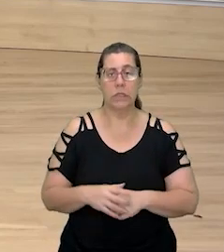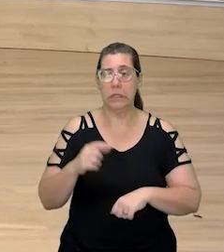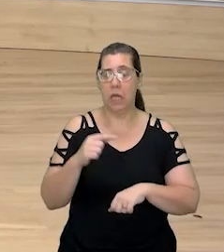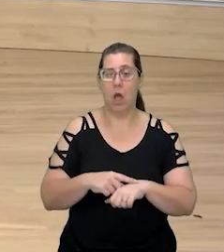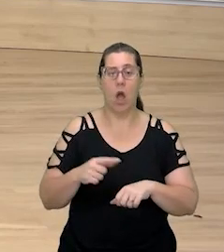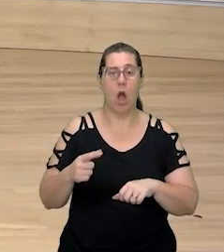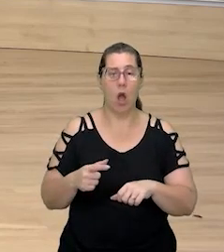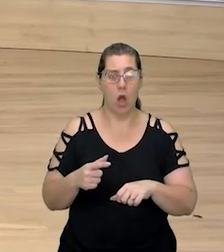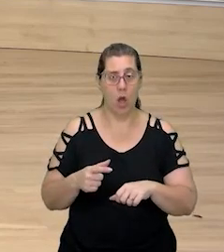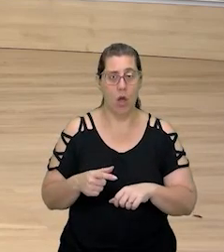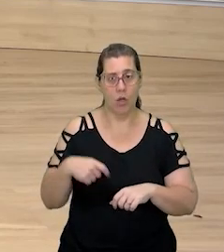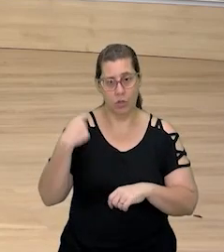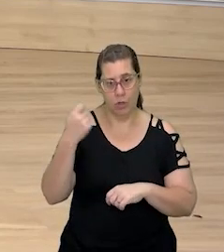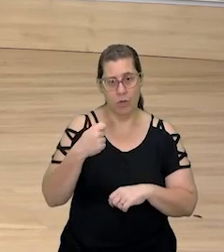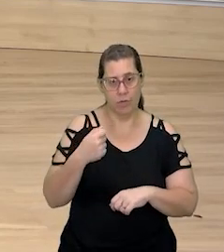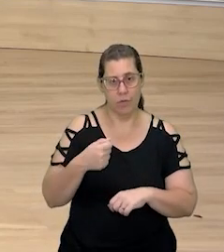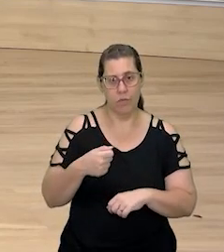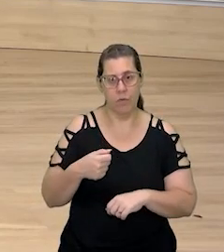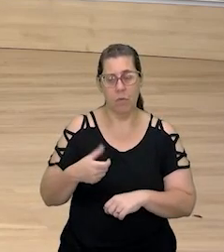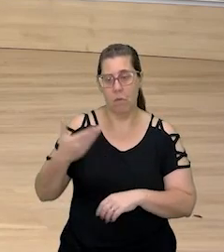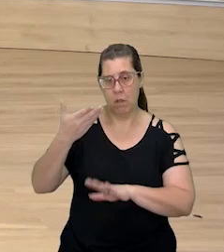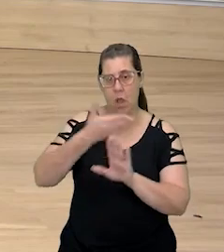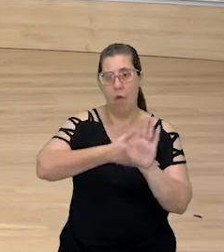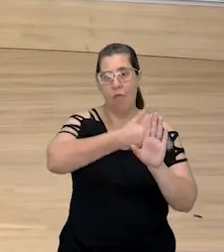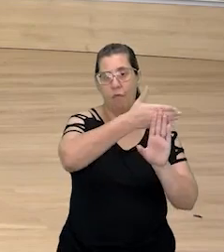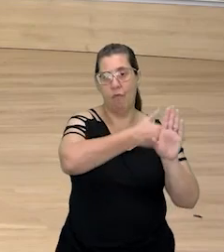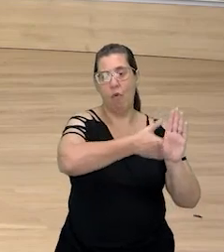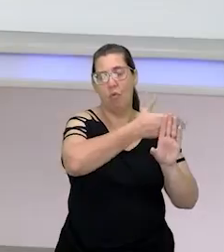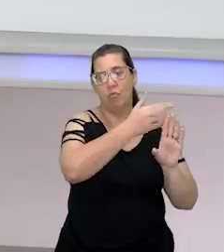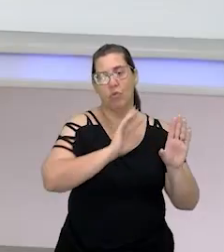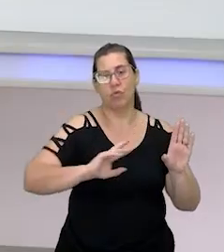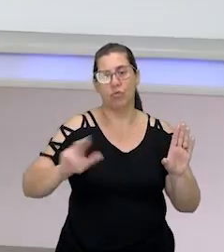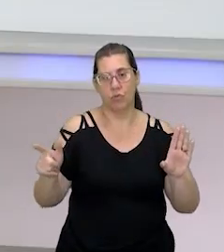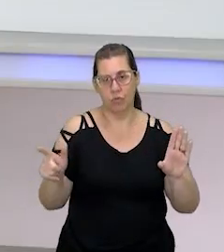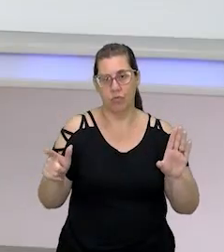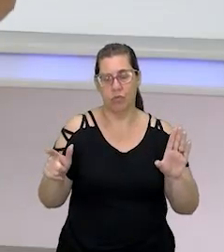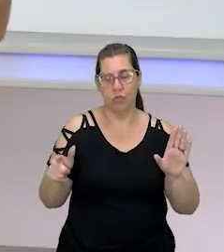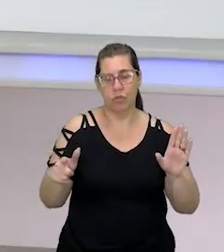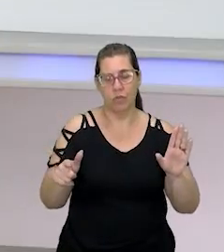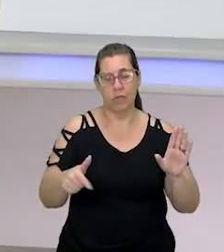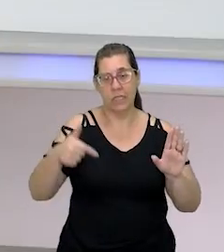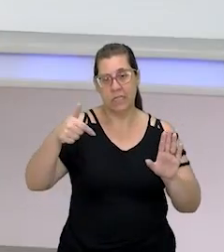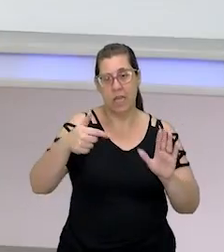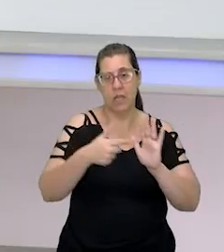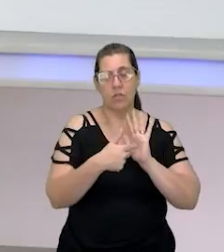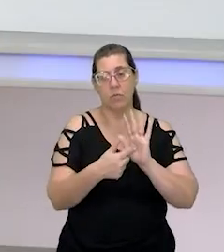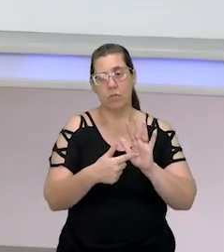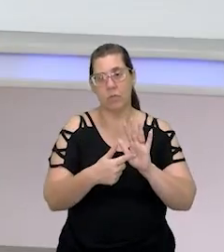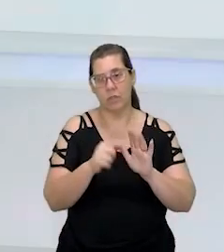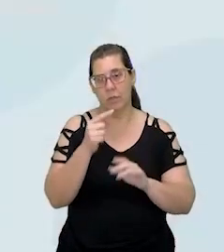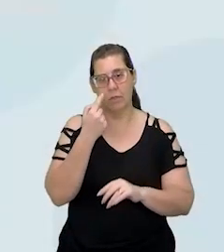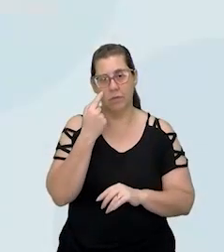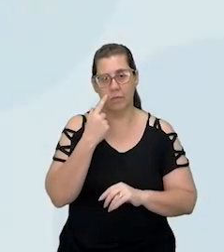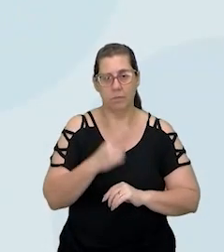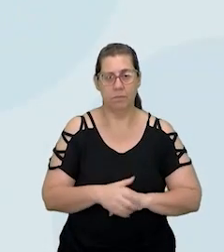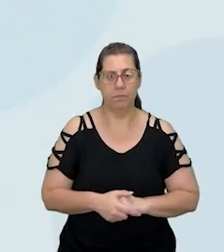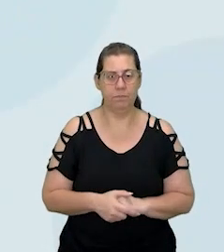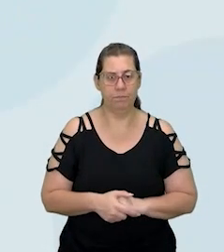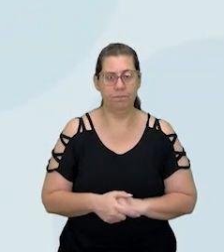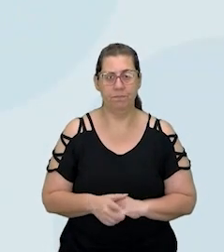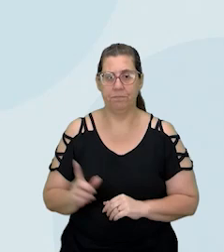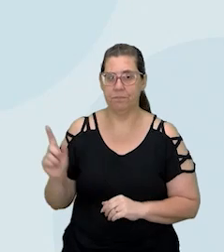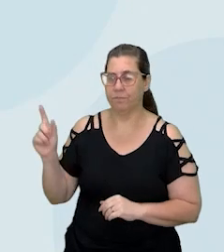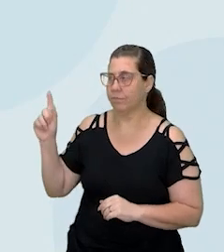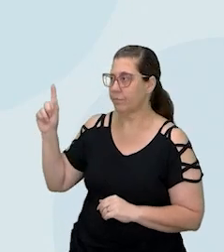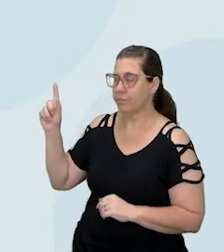gravar colocar um fundo diferente. Então vou apresentar 7 imagens aí que ficariam perfeitas para a gravação dos vídeos de vocês. Acompanhem comigo. Vamos